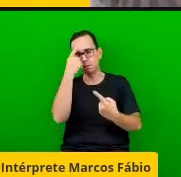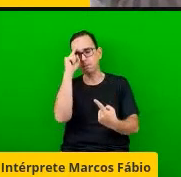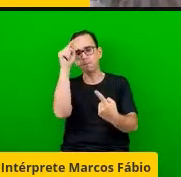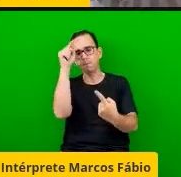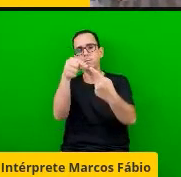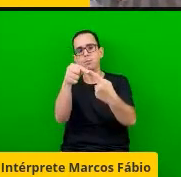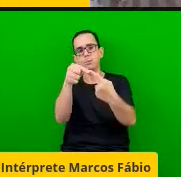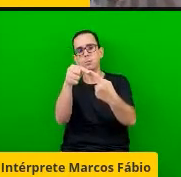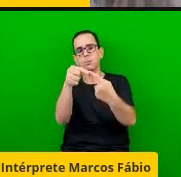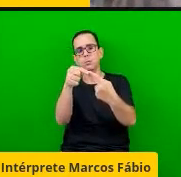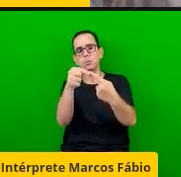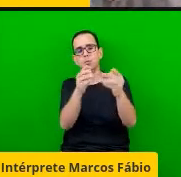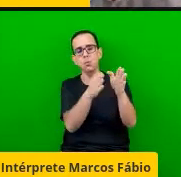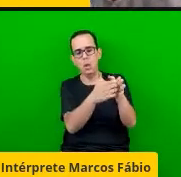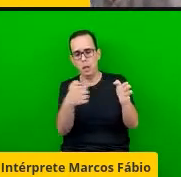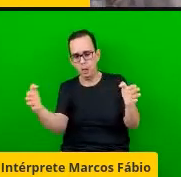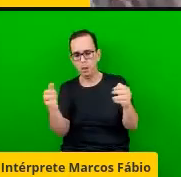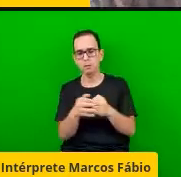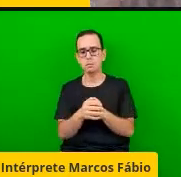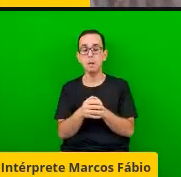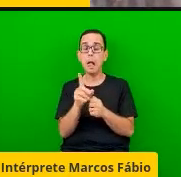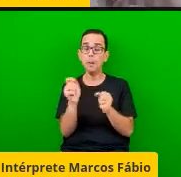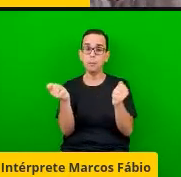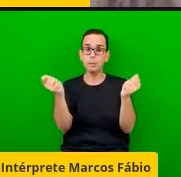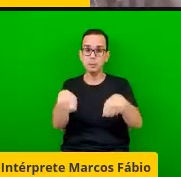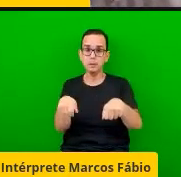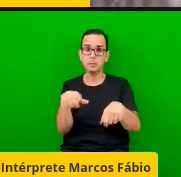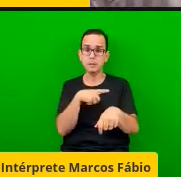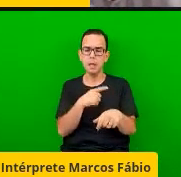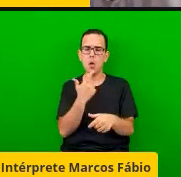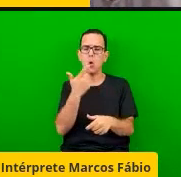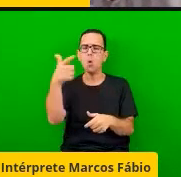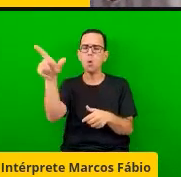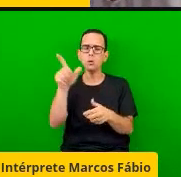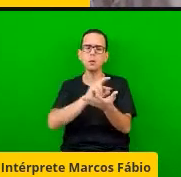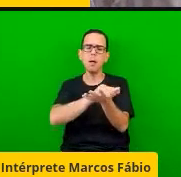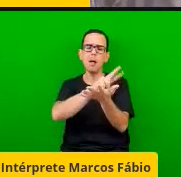periodização. Isso é uma periodização possível. Existem outras infinitas maneiras da